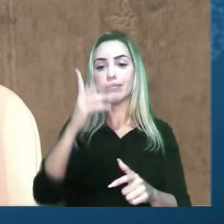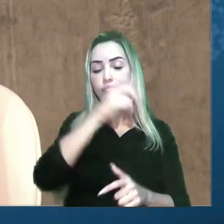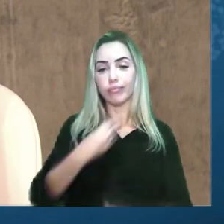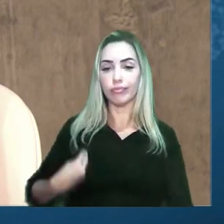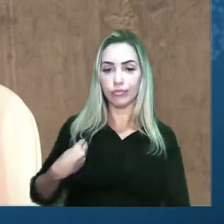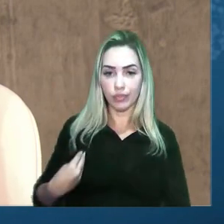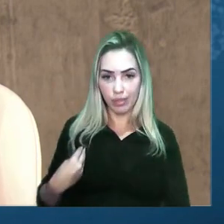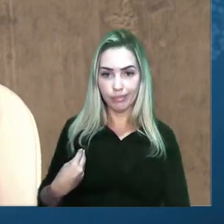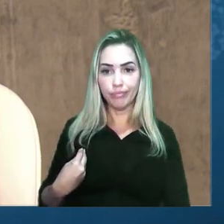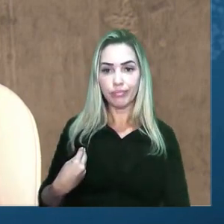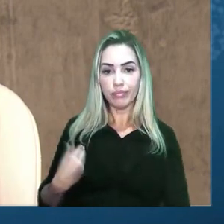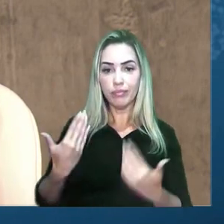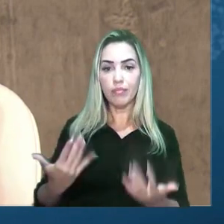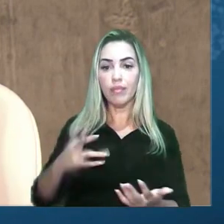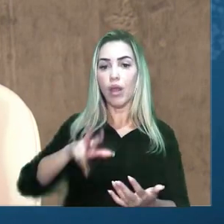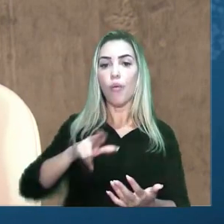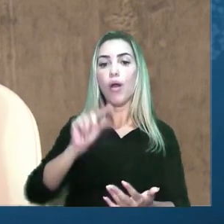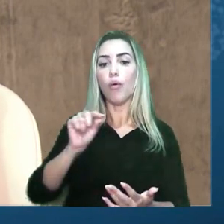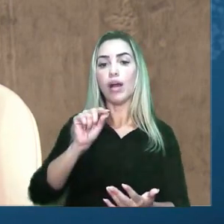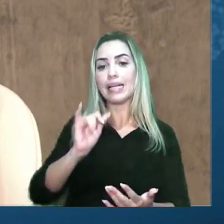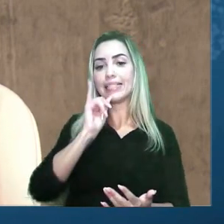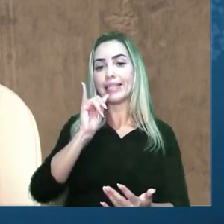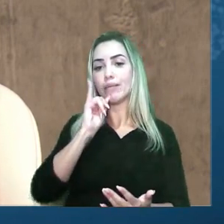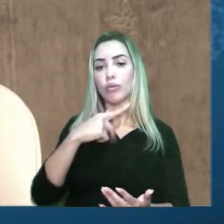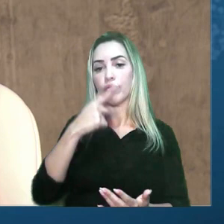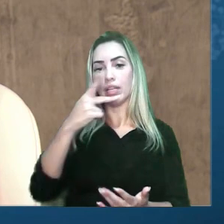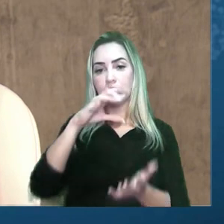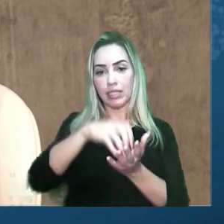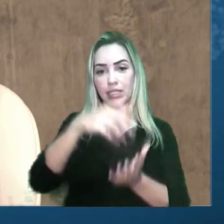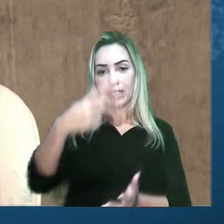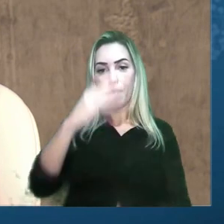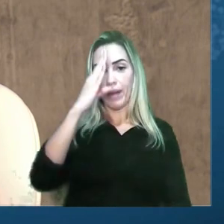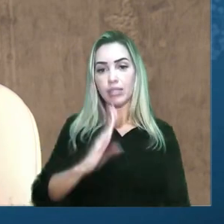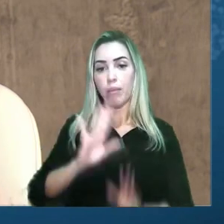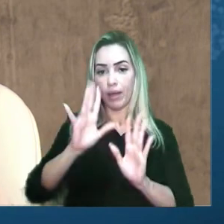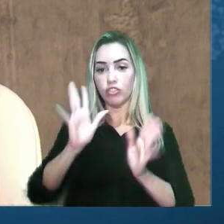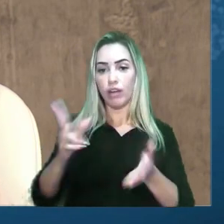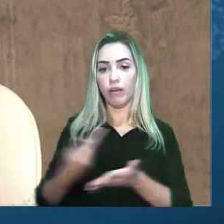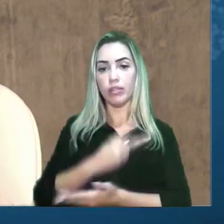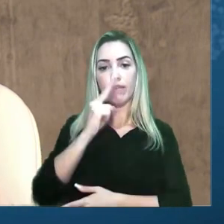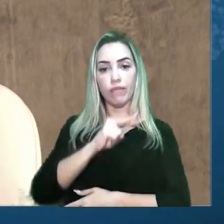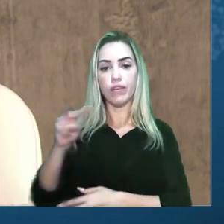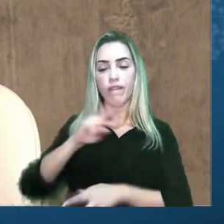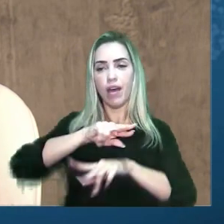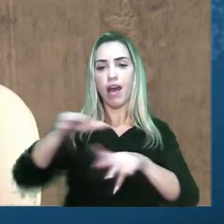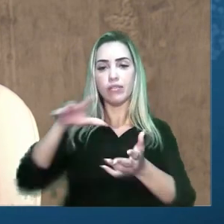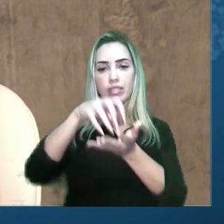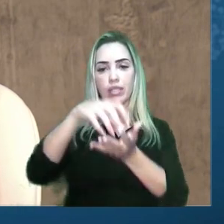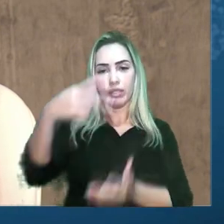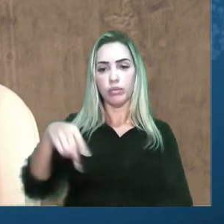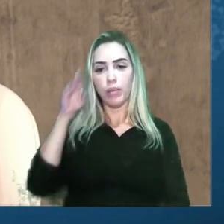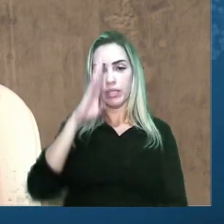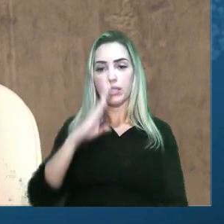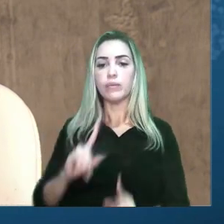Então, não é exatamente o caso, eu diria que de centros do Brasil, mas eu já vi isso acontecer em vários centros no Brasil, em que a